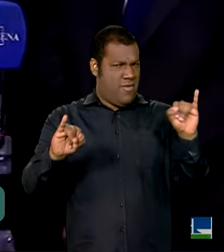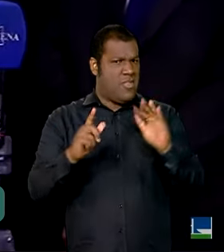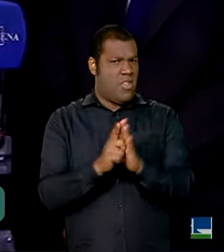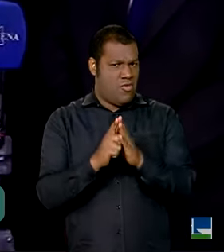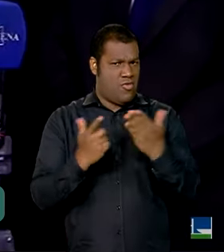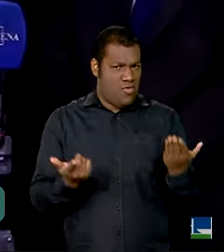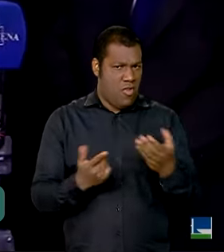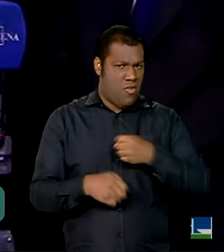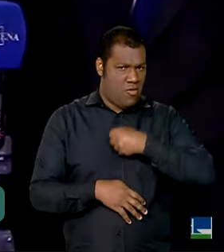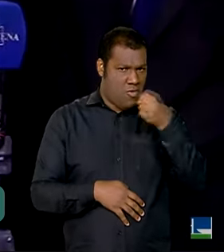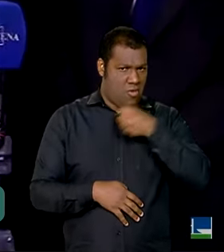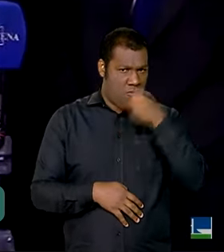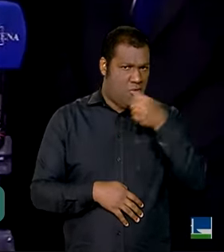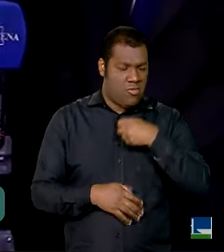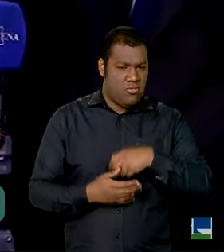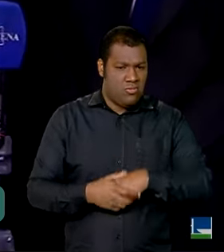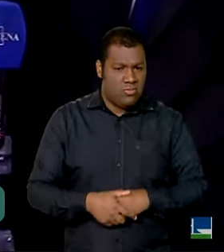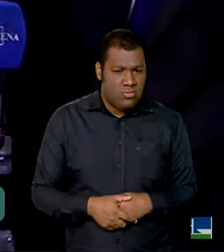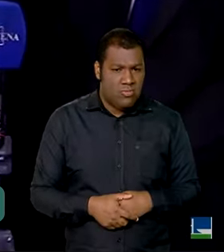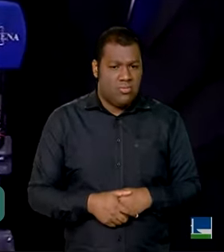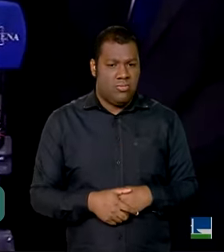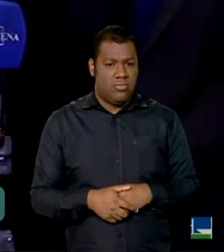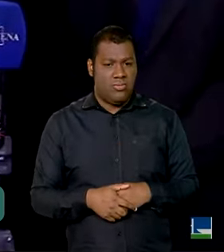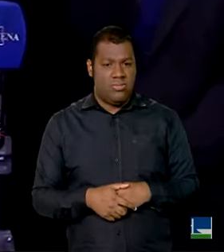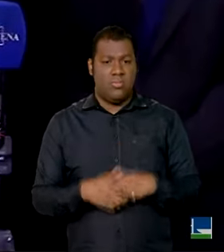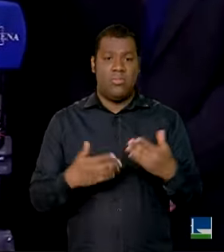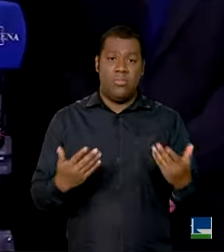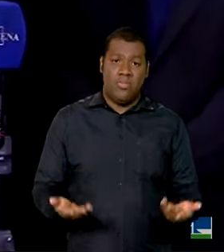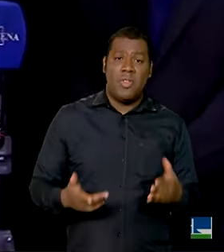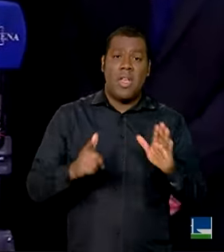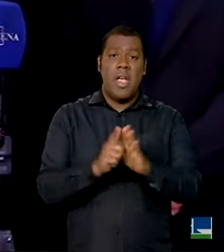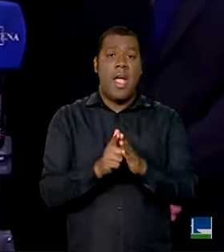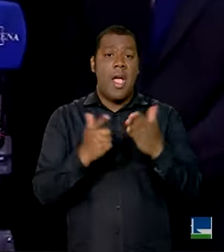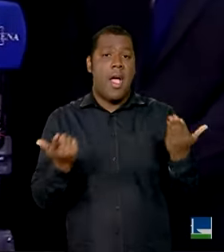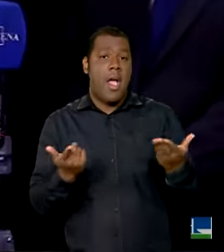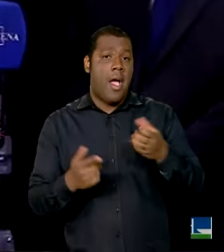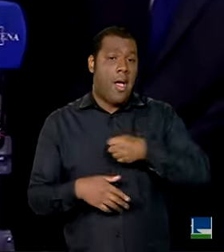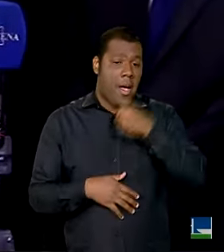colher as vozes críticas ao que está sendo deliberado.